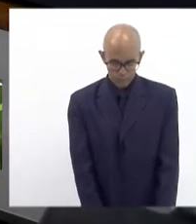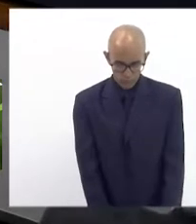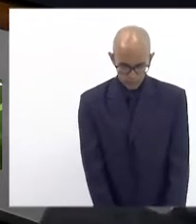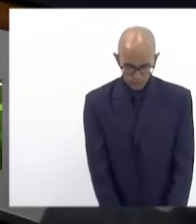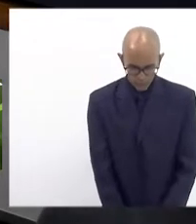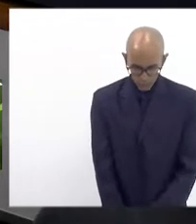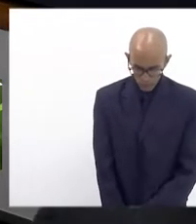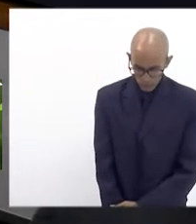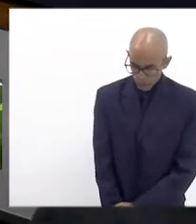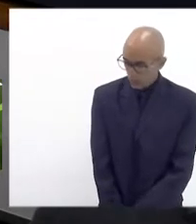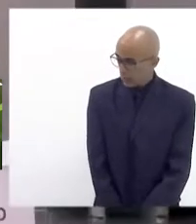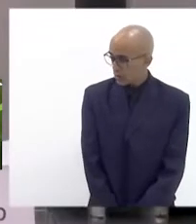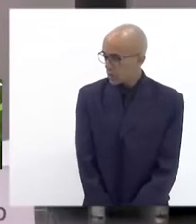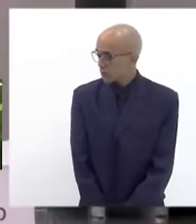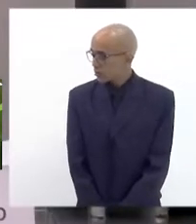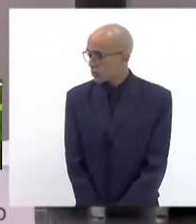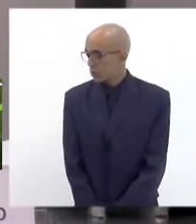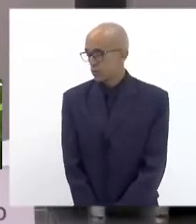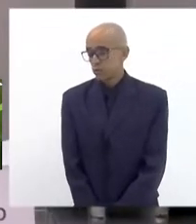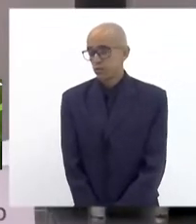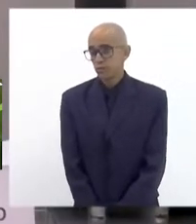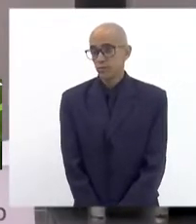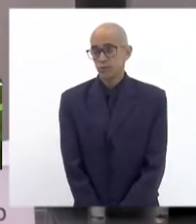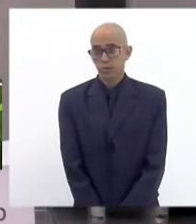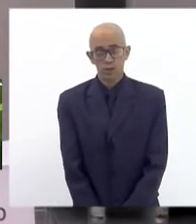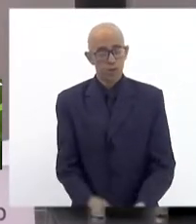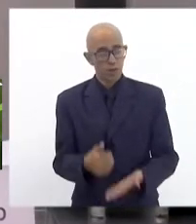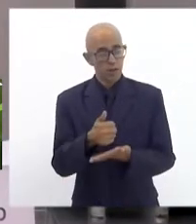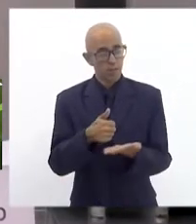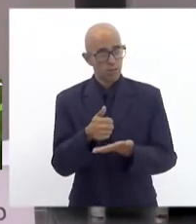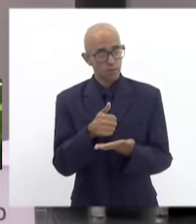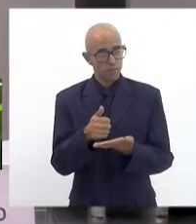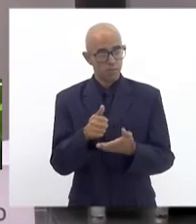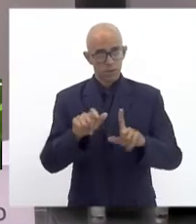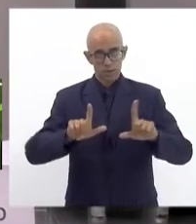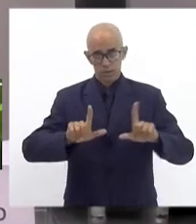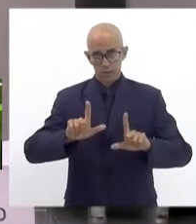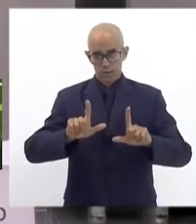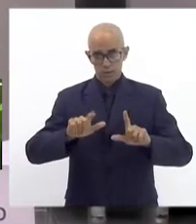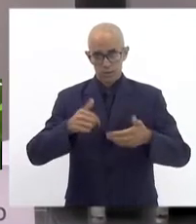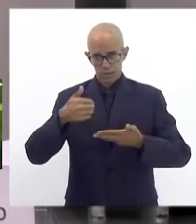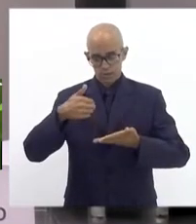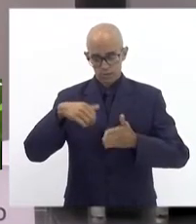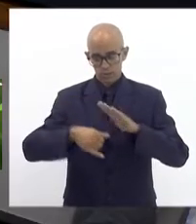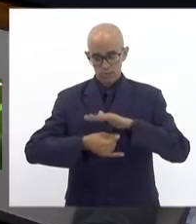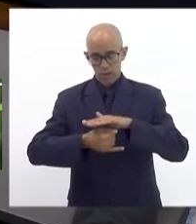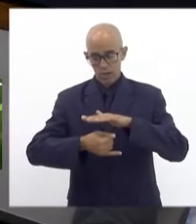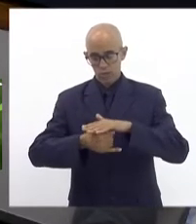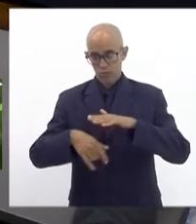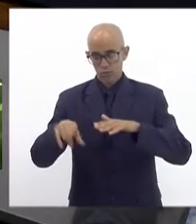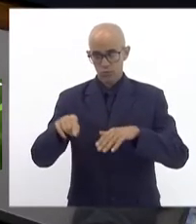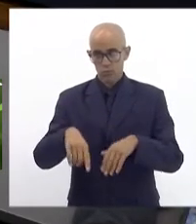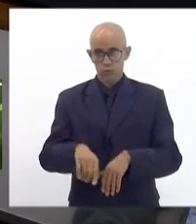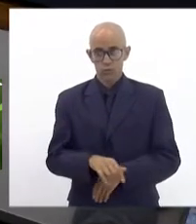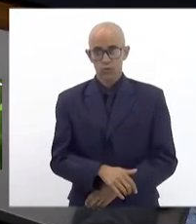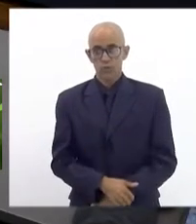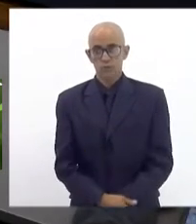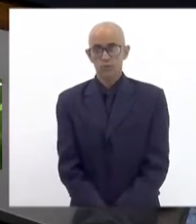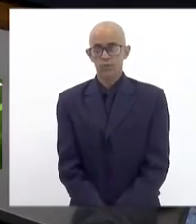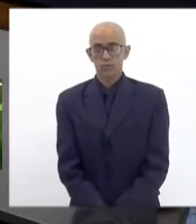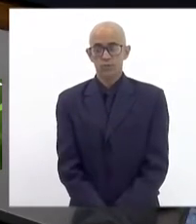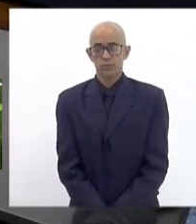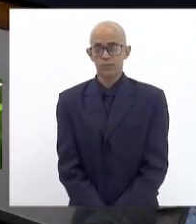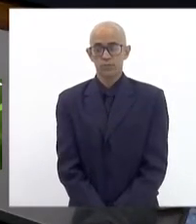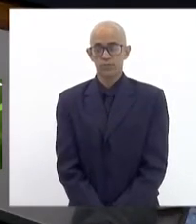no canto inferior, é na base da tela, na base da tela, à direita de quem olha para a tela. Eu tenho a impressão que ele tem que compartilhar a área